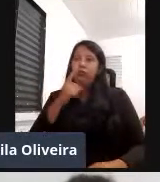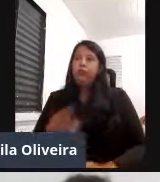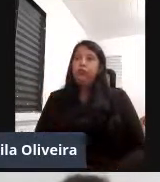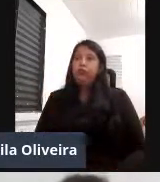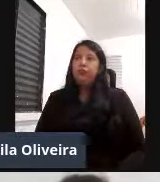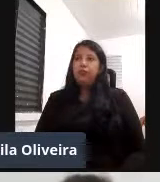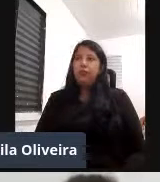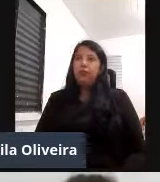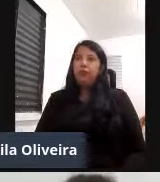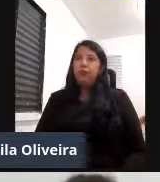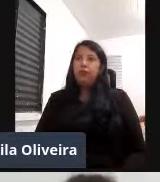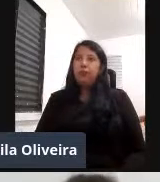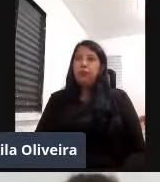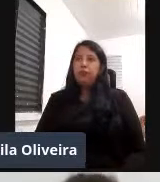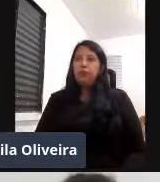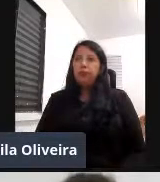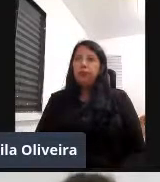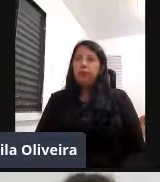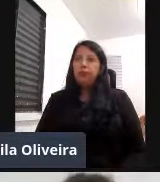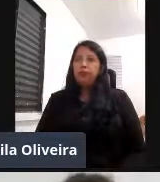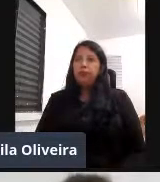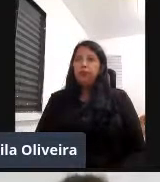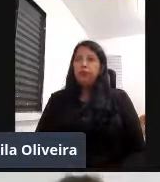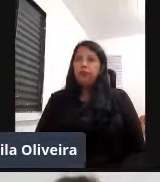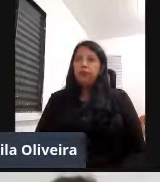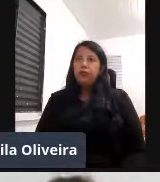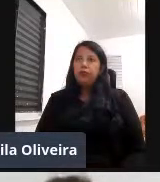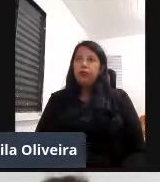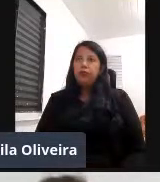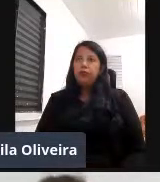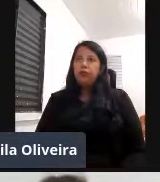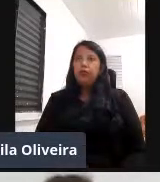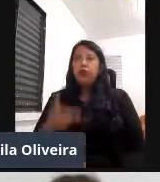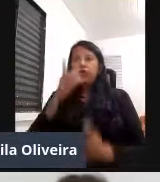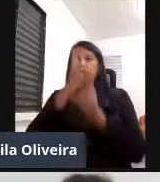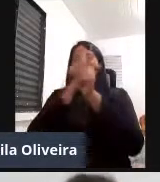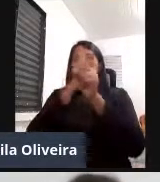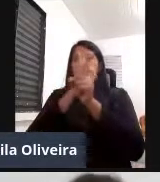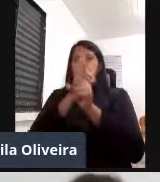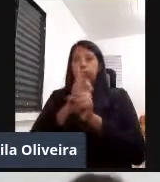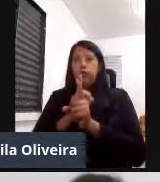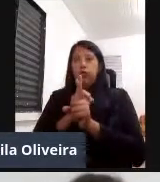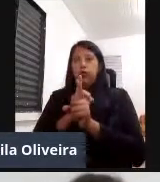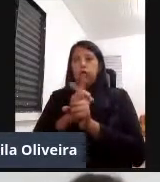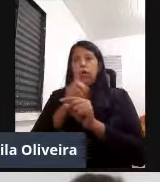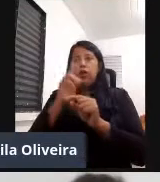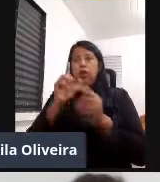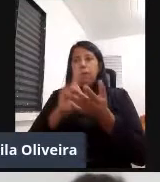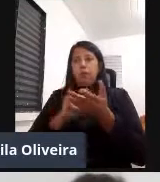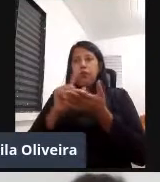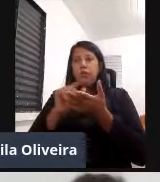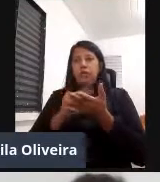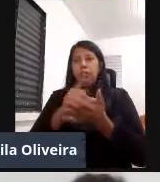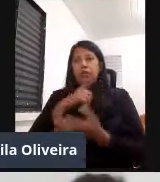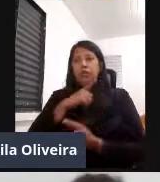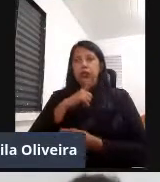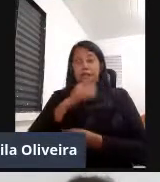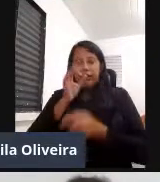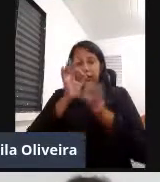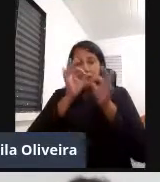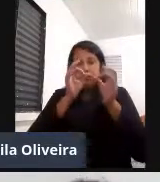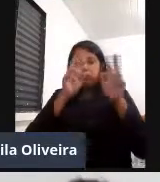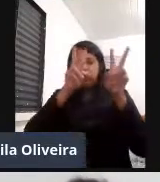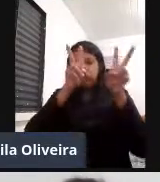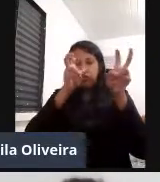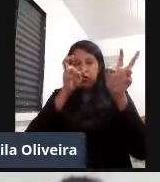vai fazer a busca tanto por materiais, né, recursos que têm exatamente essa expressão que está dentro das